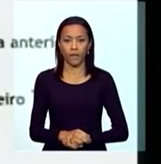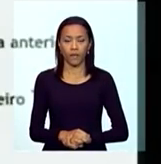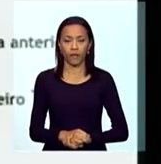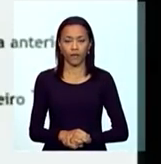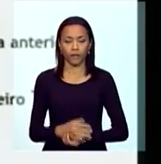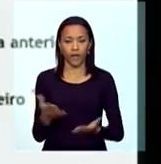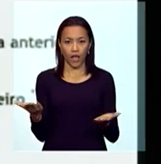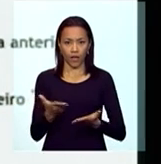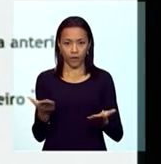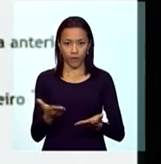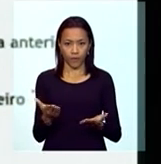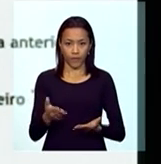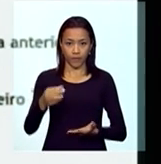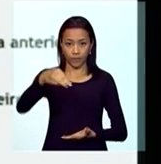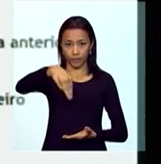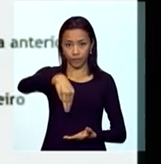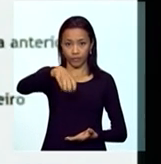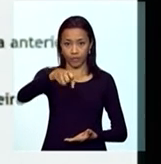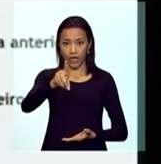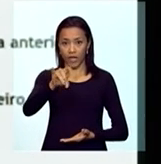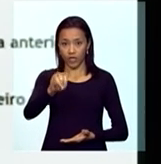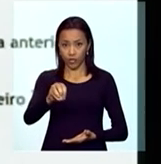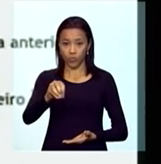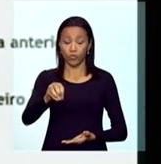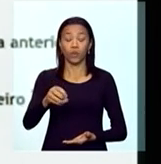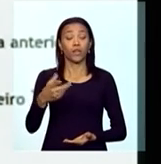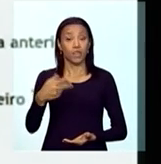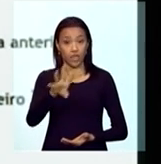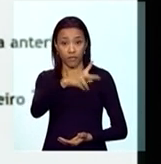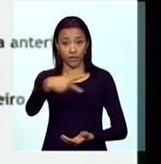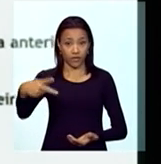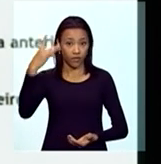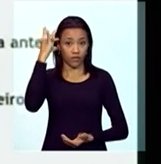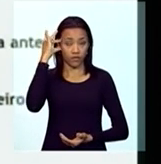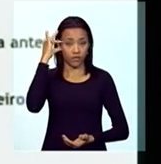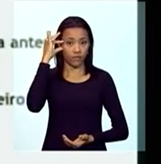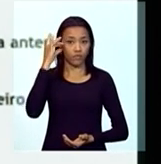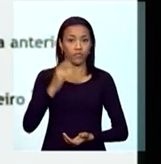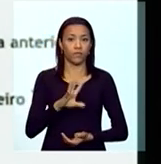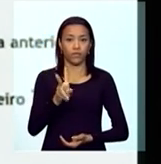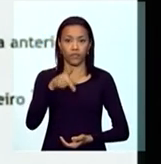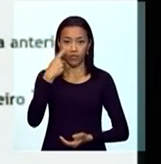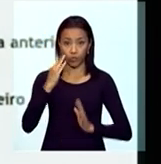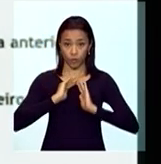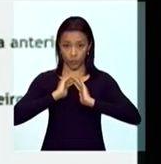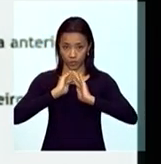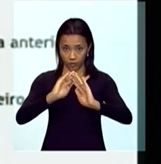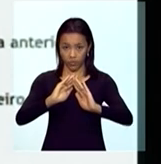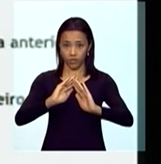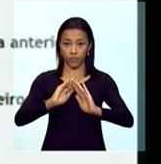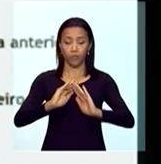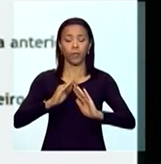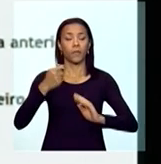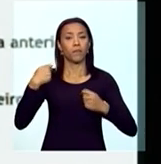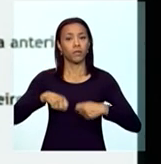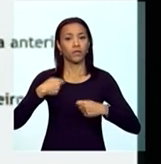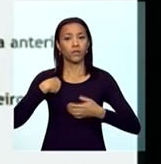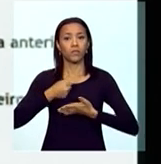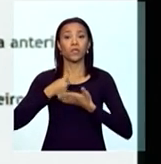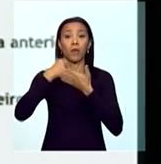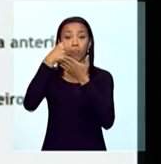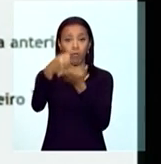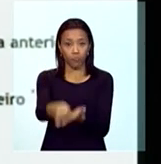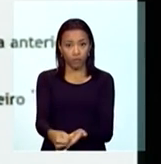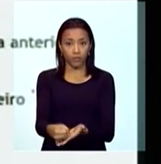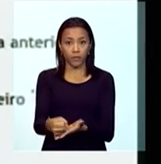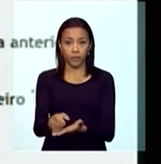O médio produtor era um desafio e a própria presidenta Dilma nos pediu. Temos que apoiar com mais